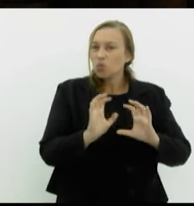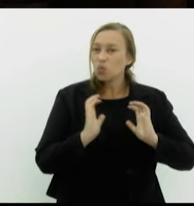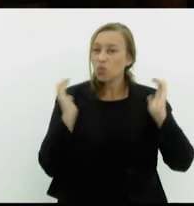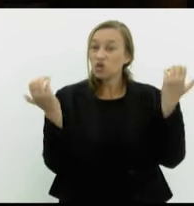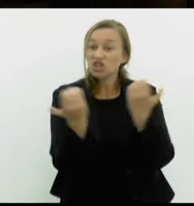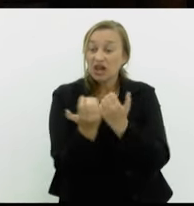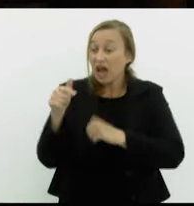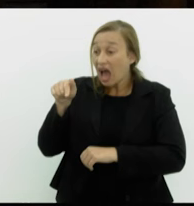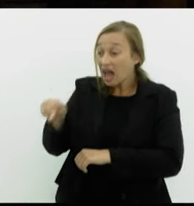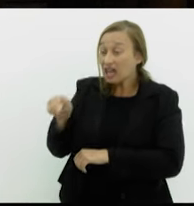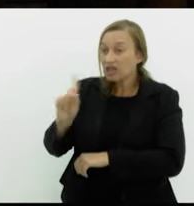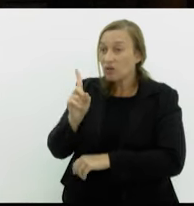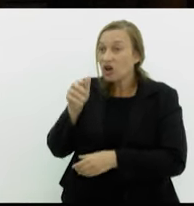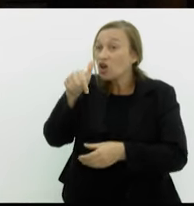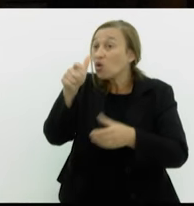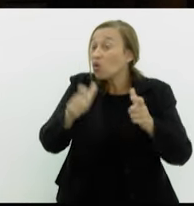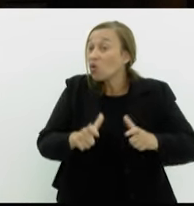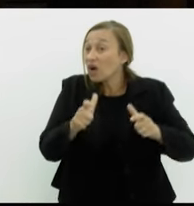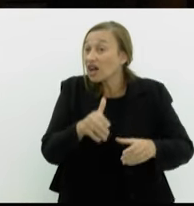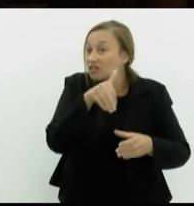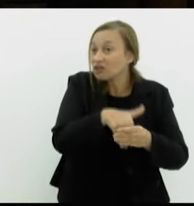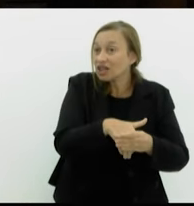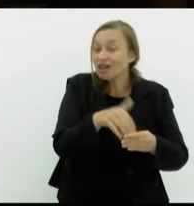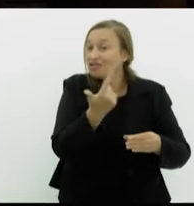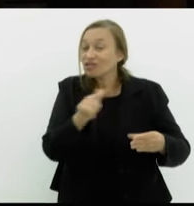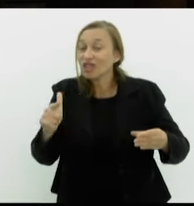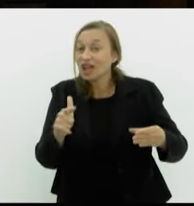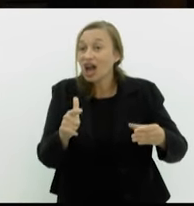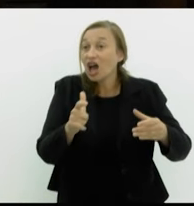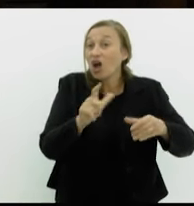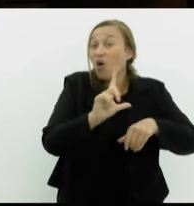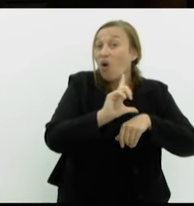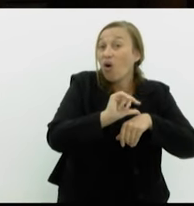mesmo que fosse, não terá horário de votação.